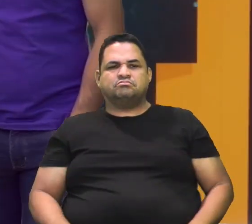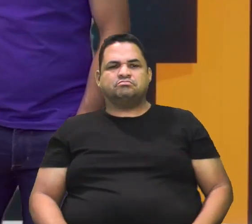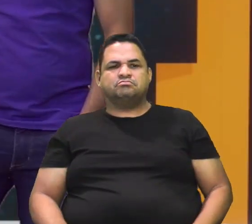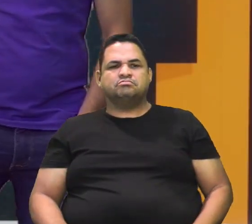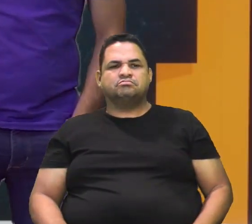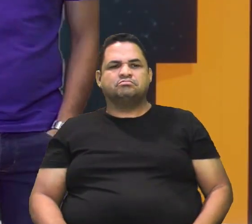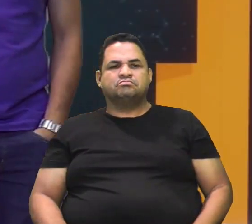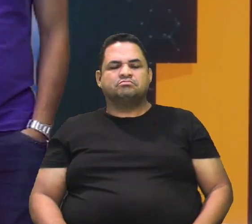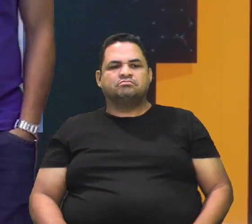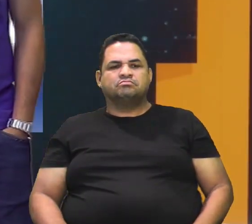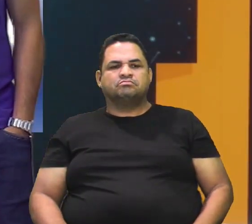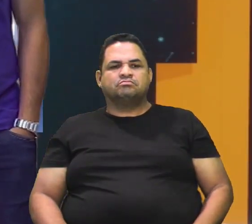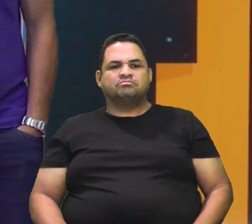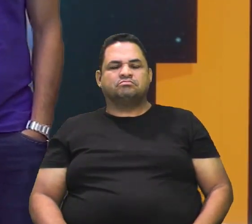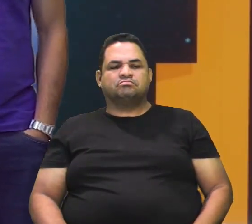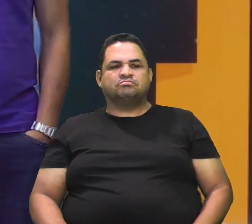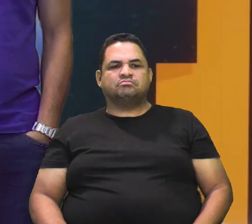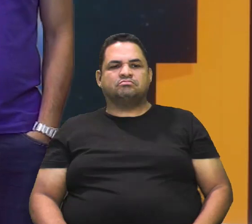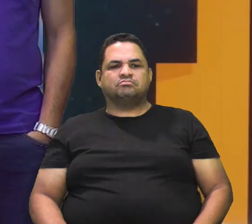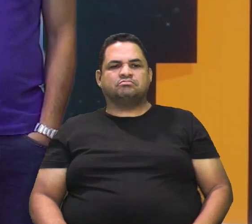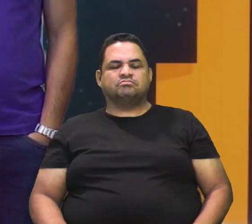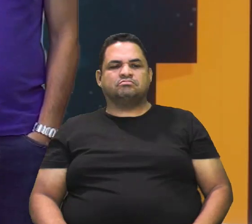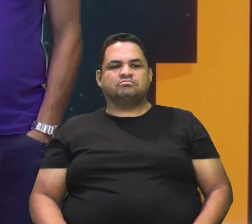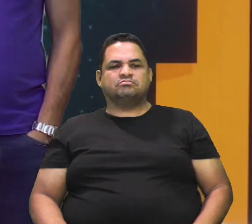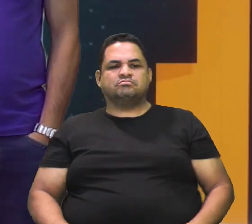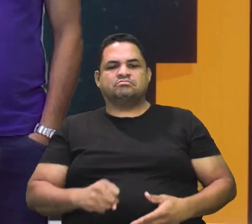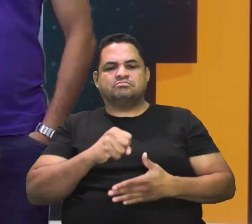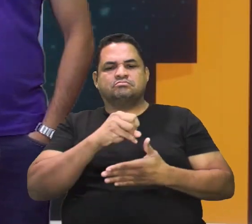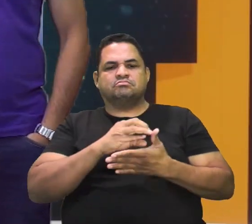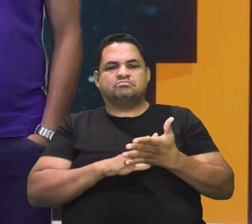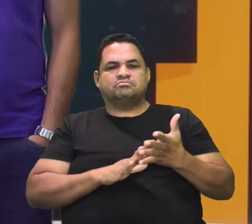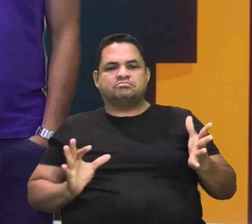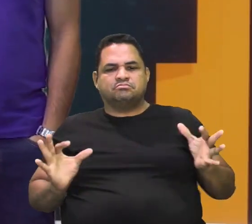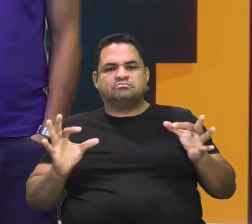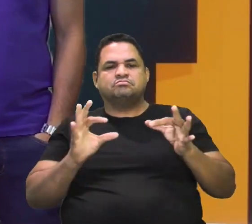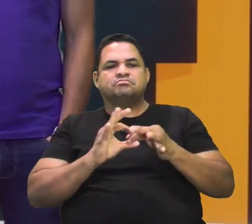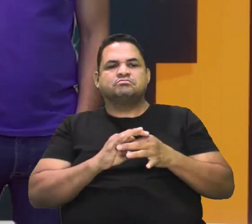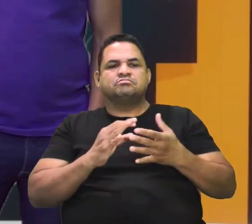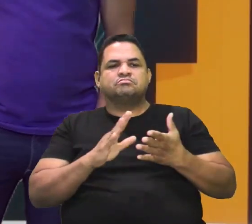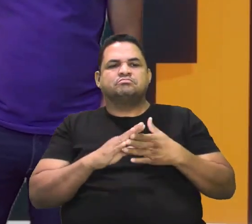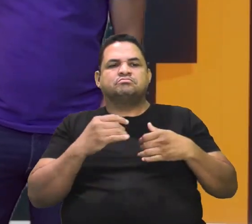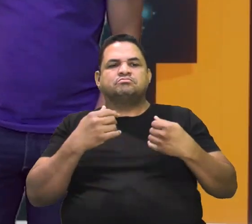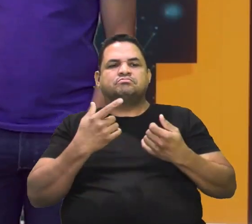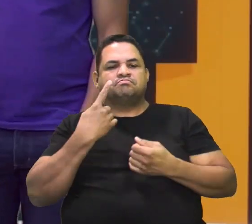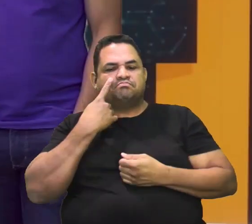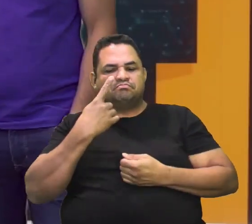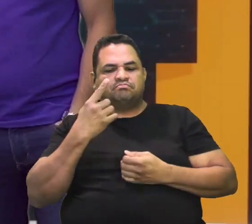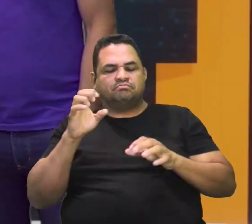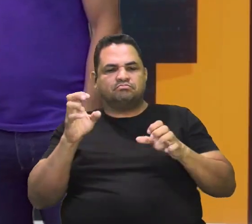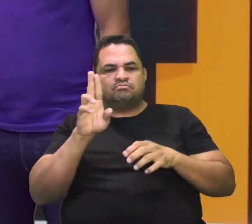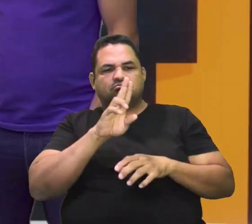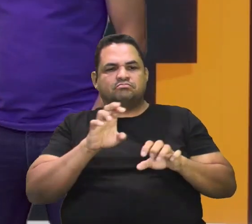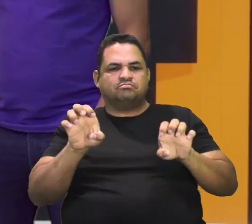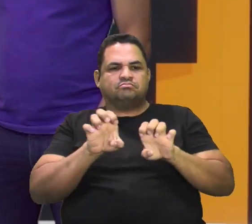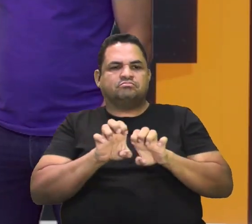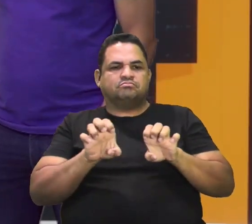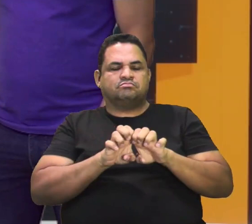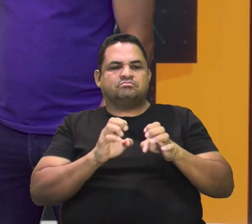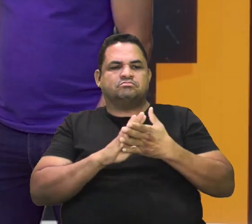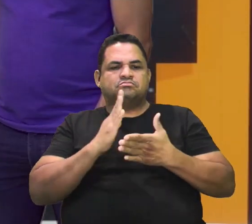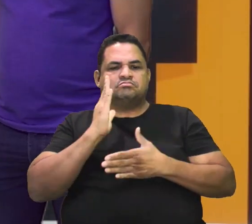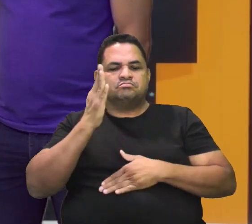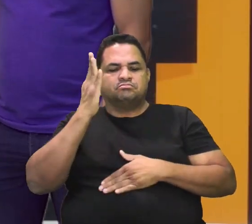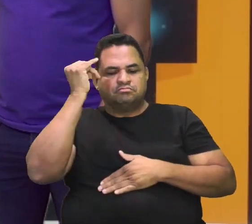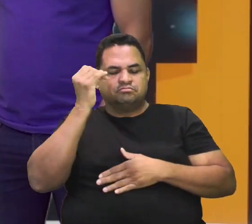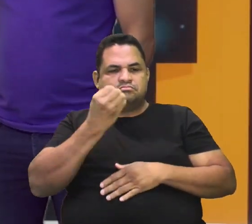Pois é, né? Claro que é uma questão contextualizada, né? Mas você viu que a gente usou a equação da circunferência, a